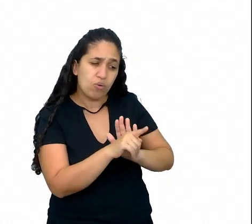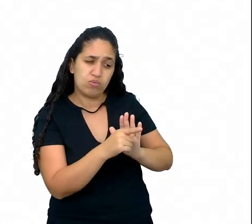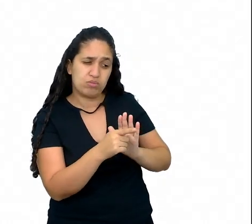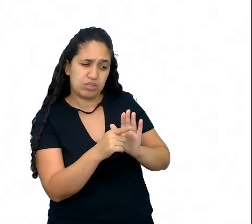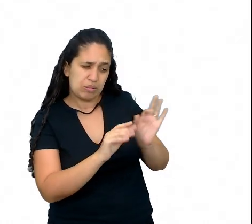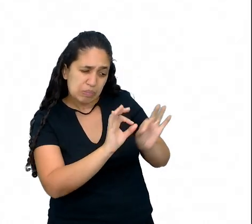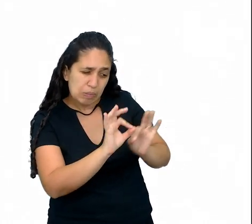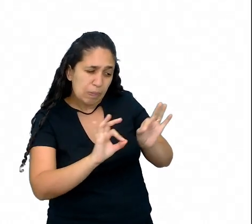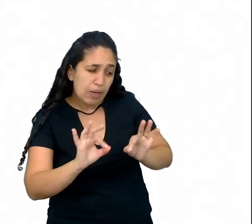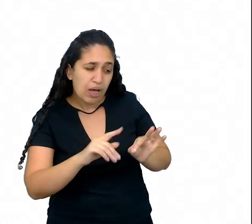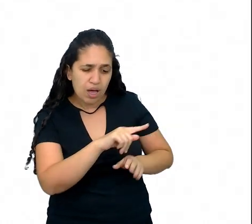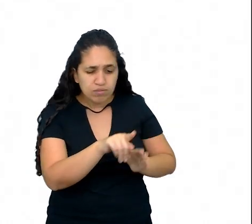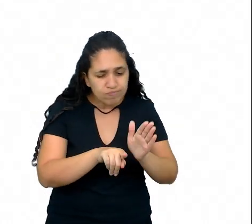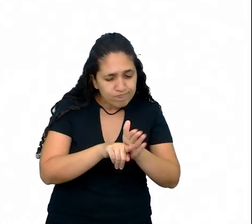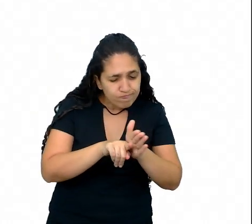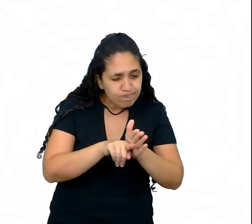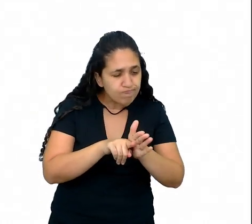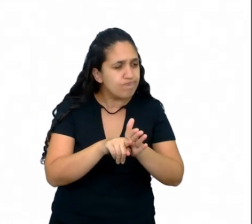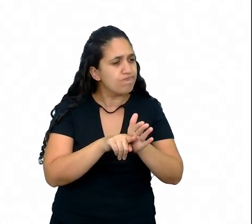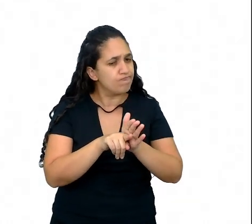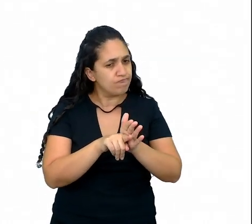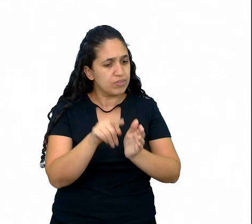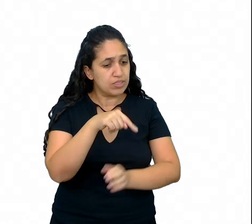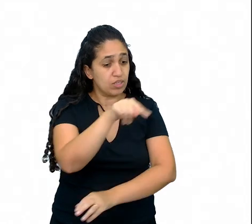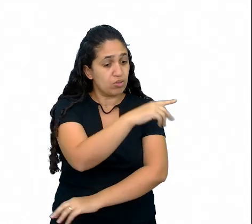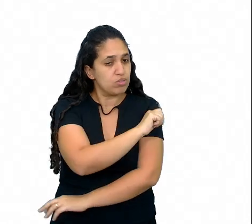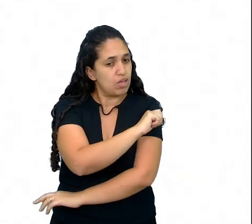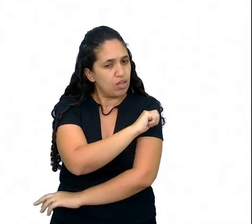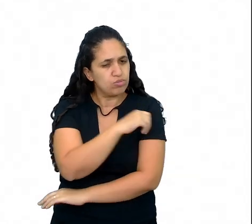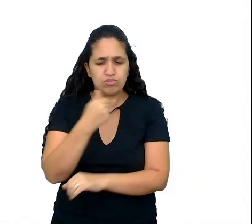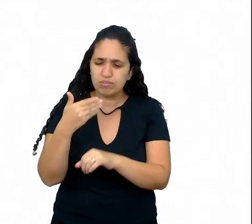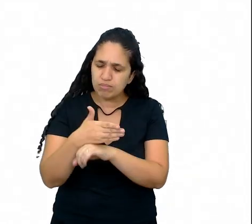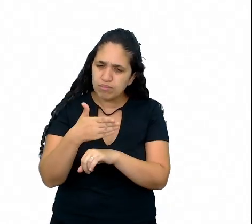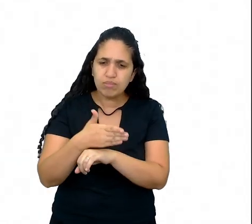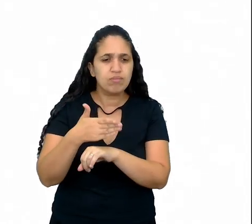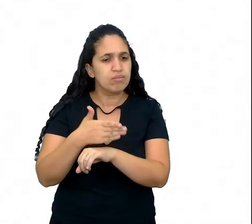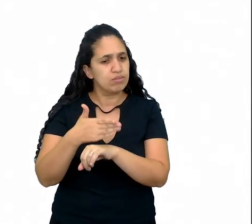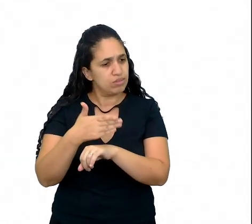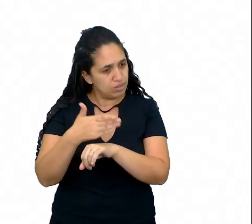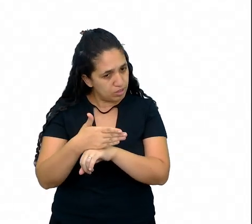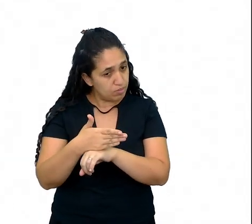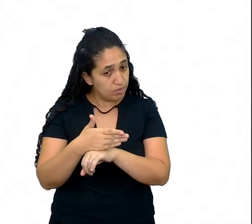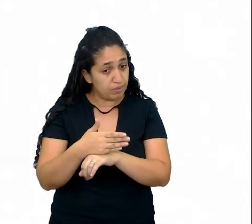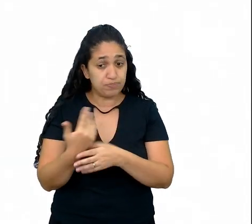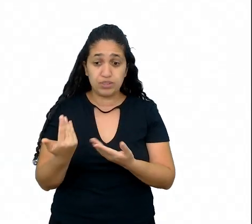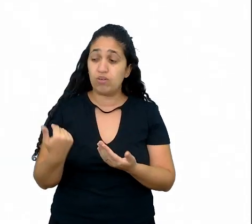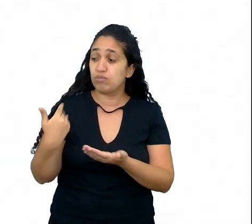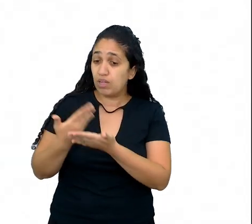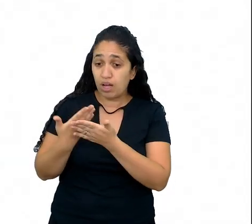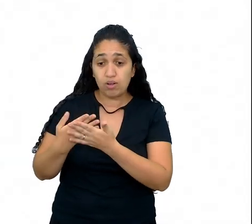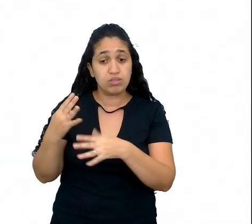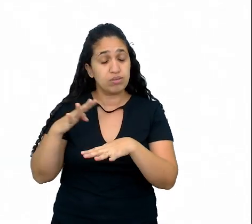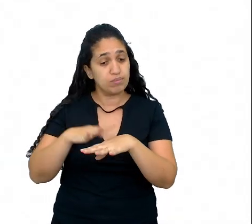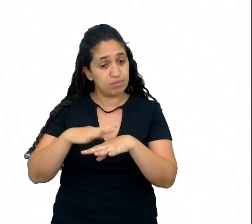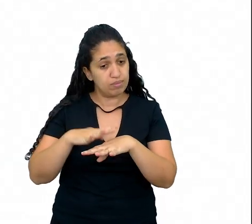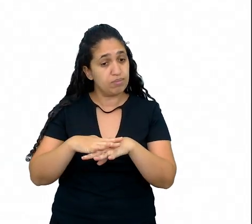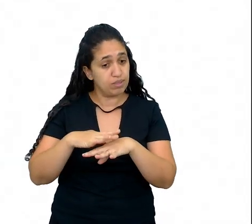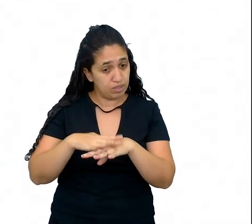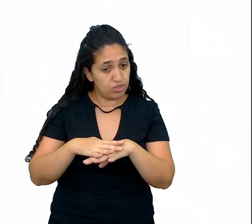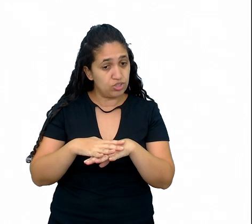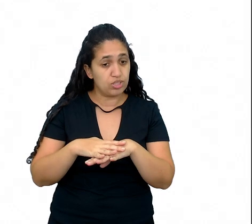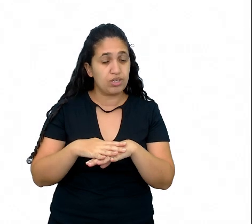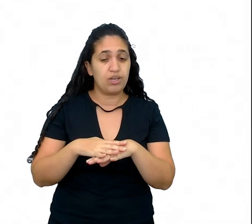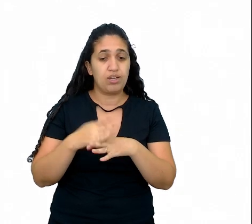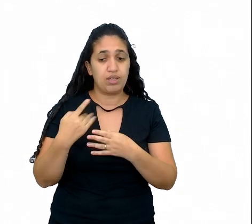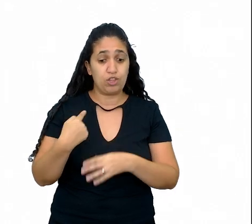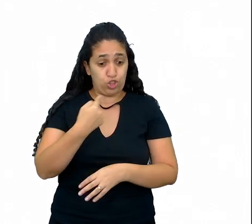ambiente investigativo, né? Fazer com que os estudantes participem, né? As aulas da matemática, né? Assim como